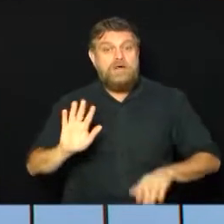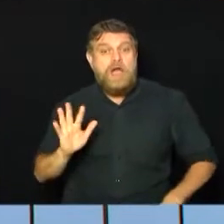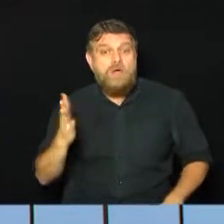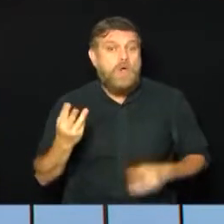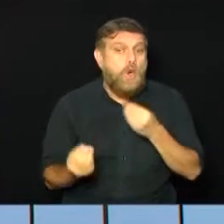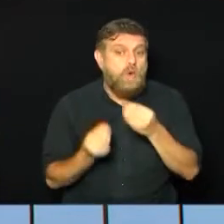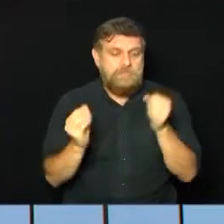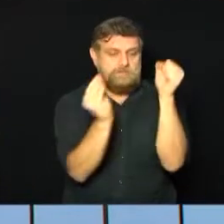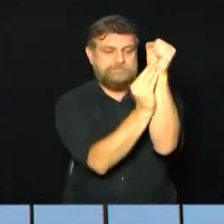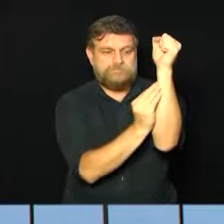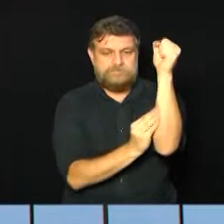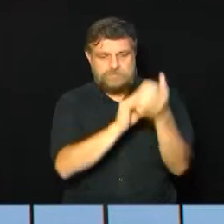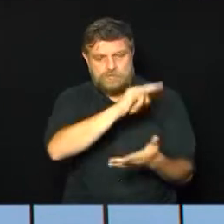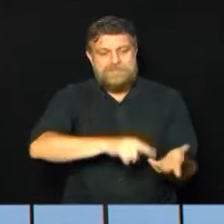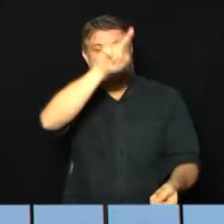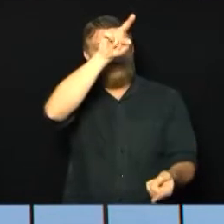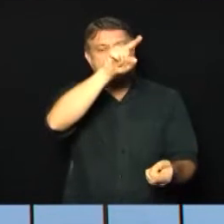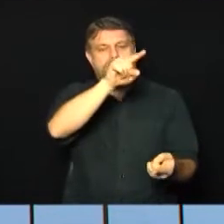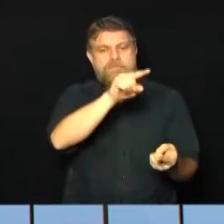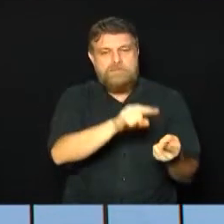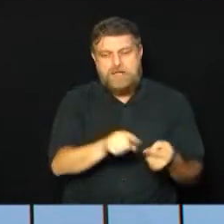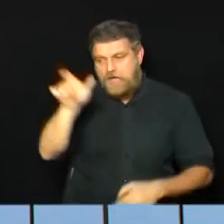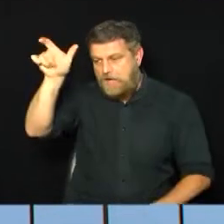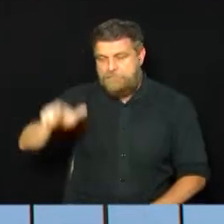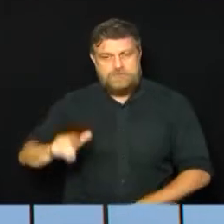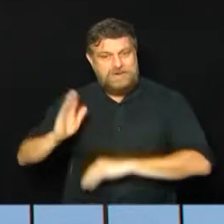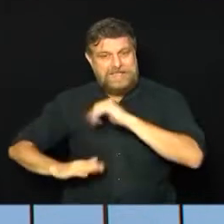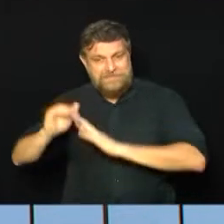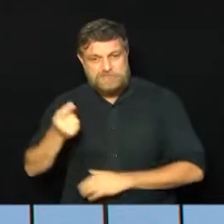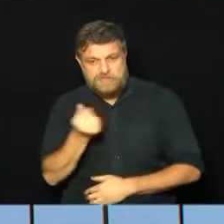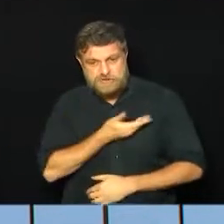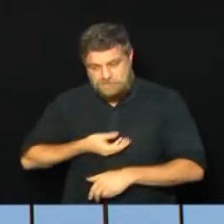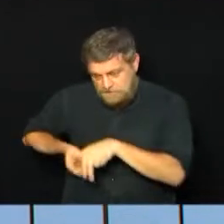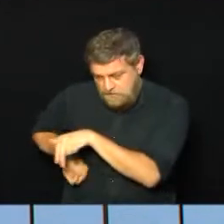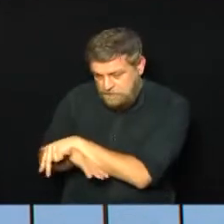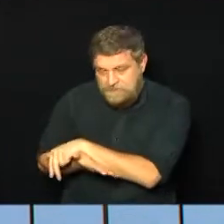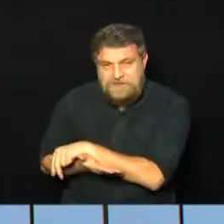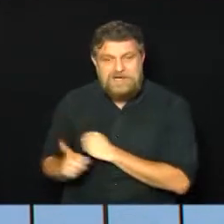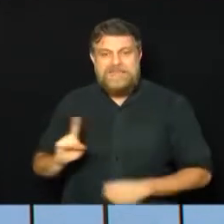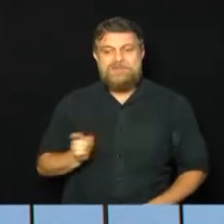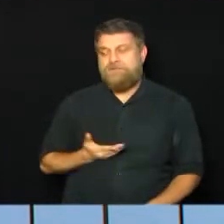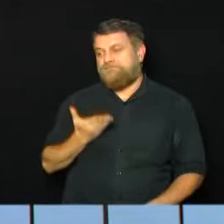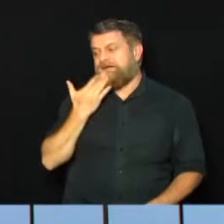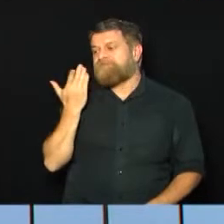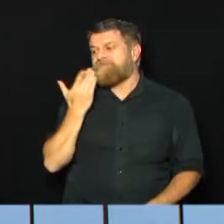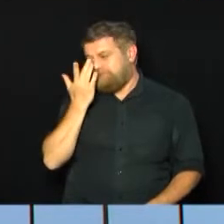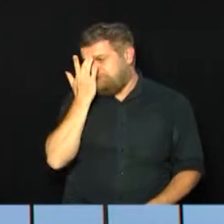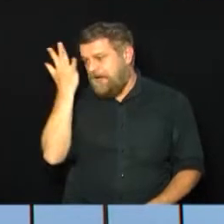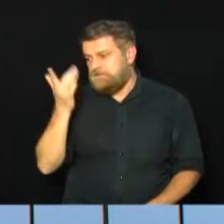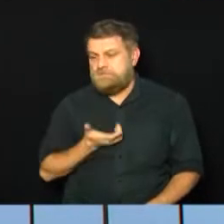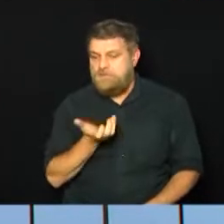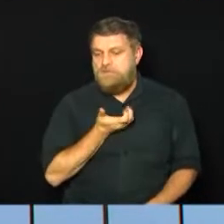da desburocratização. Então, aos corruptos, não interessa você facilitar o caminho do cidadão. Você quer criar